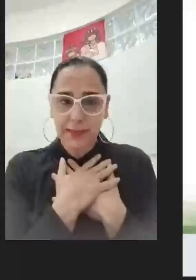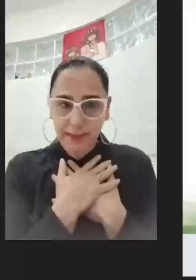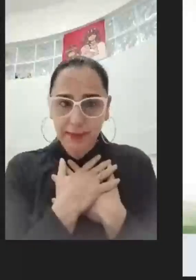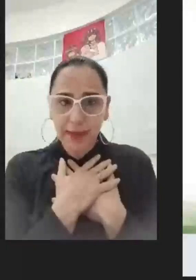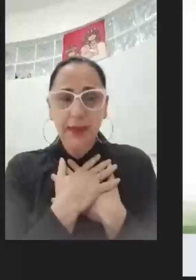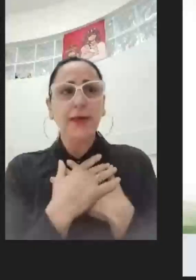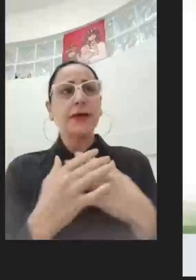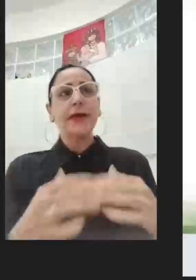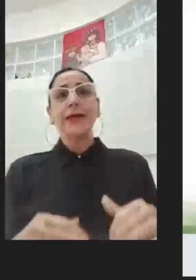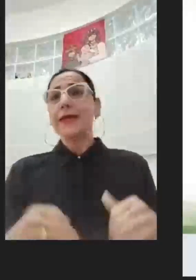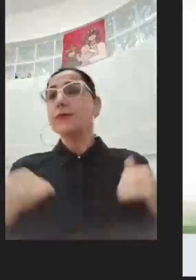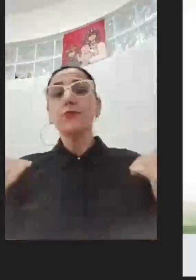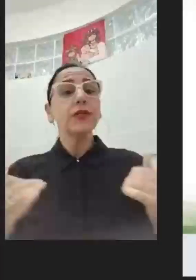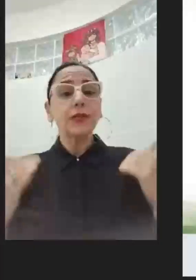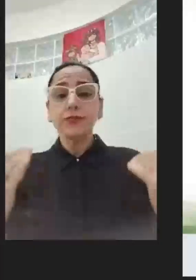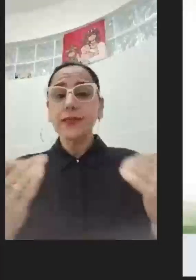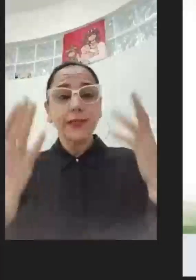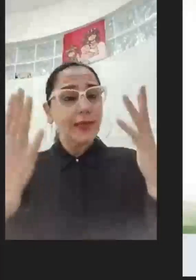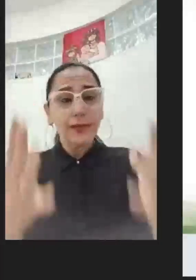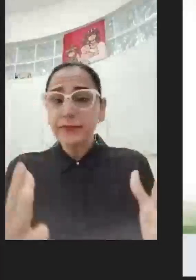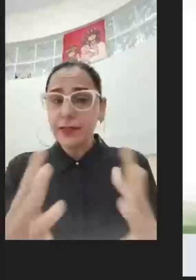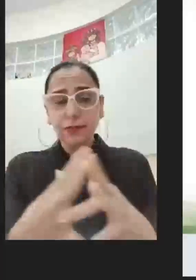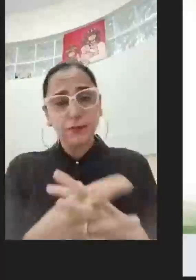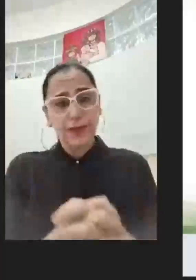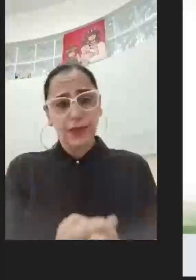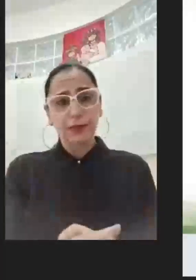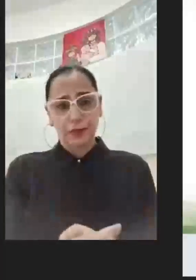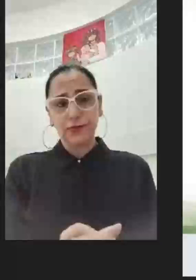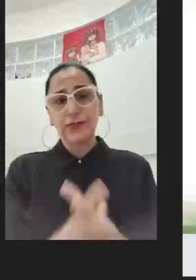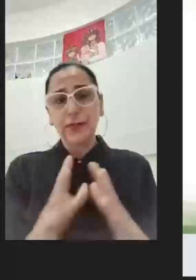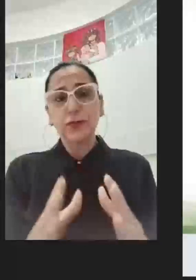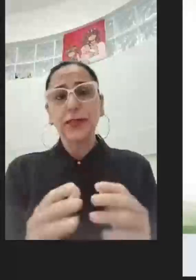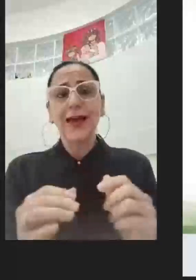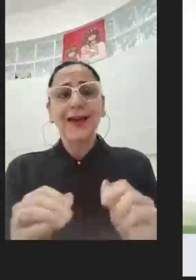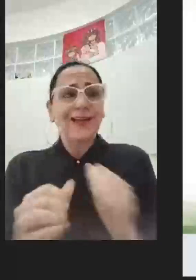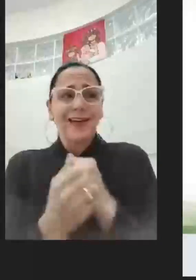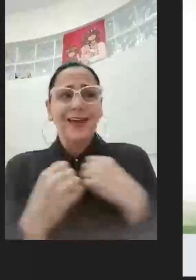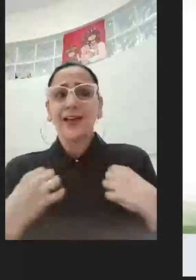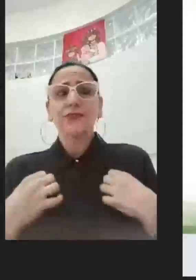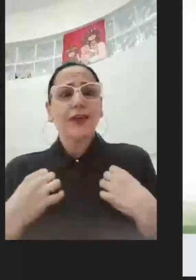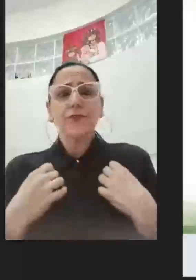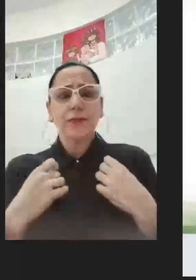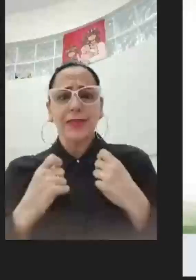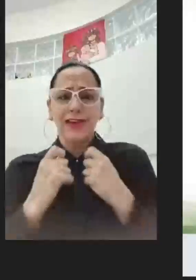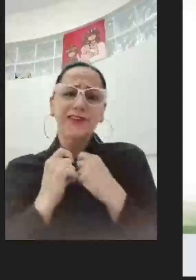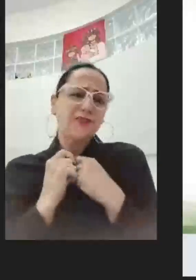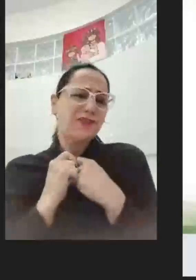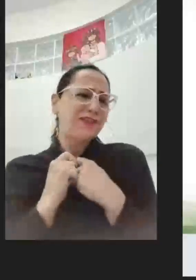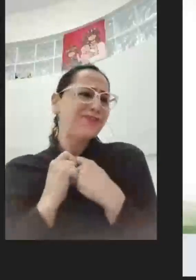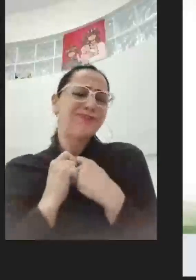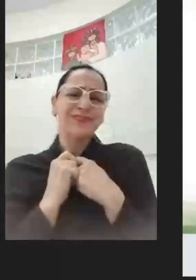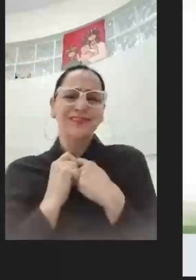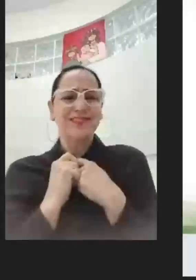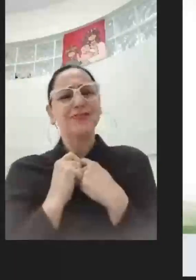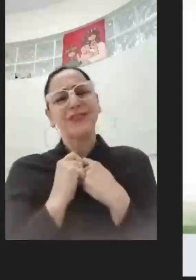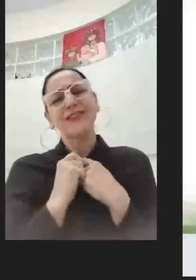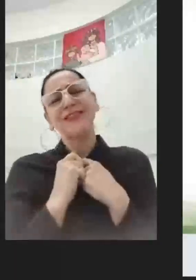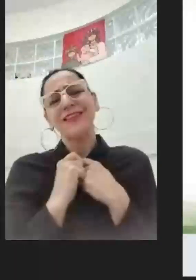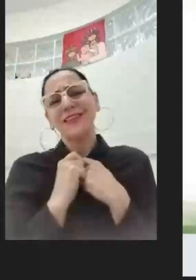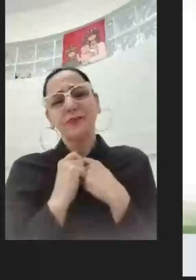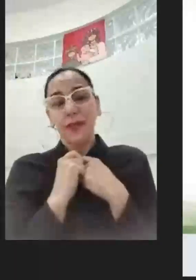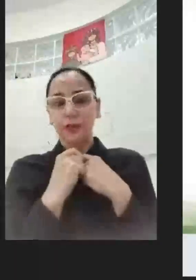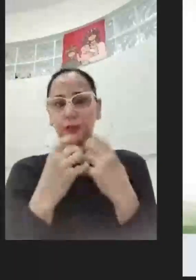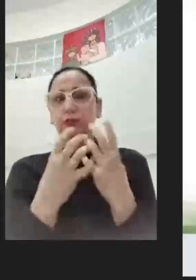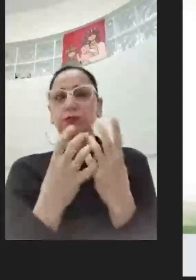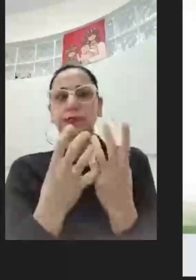que preservar sim. Muitas vezes até na frente do marido, a gente tem que cuidar. Elas falam para mim, ai, Soninha,